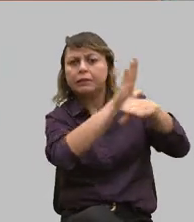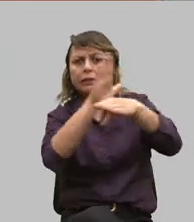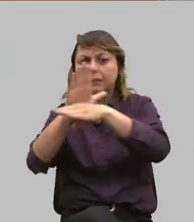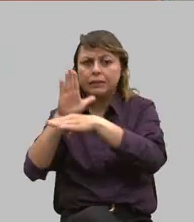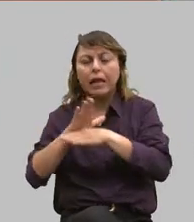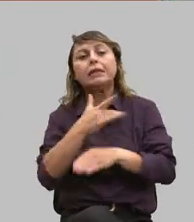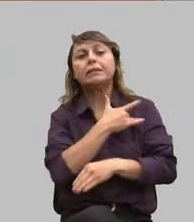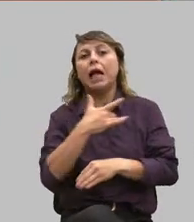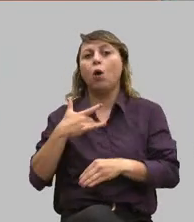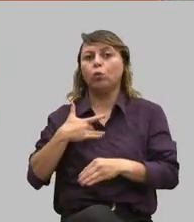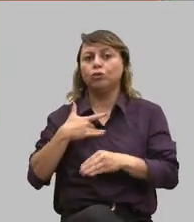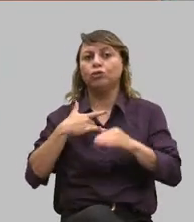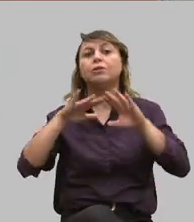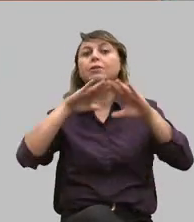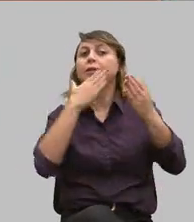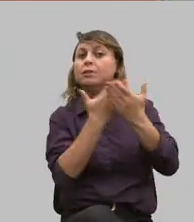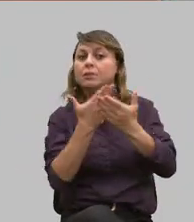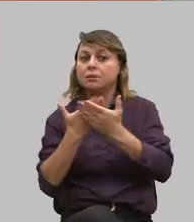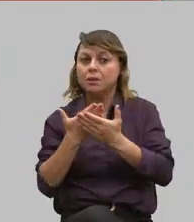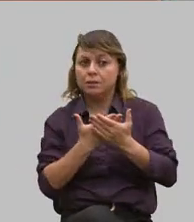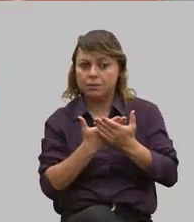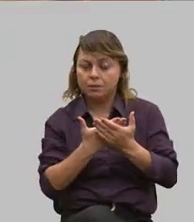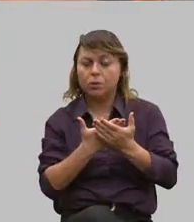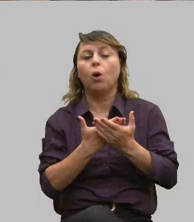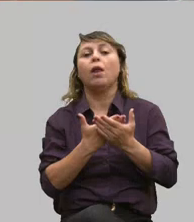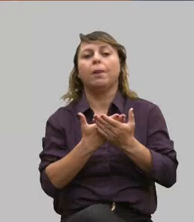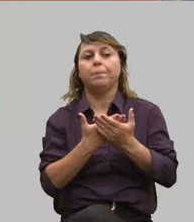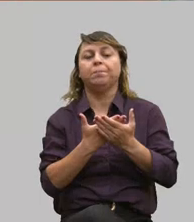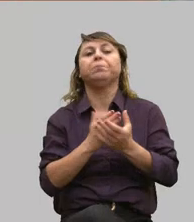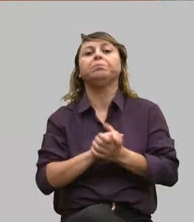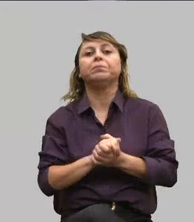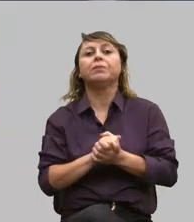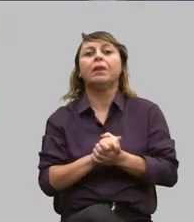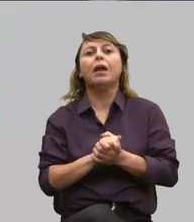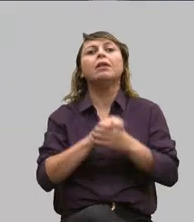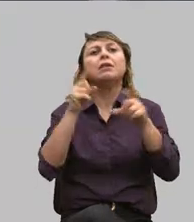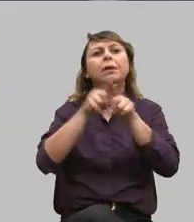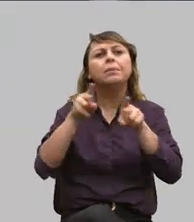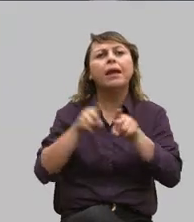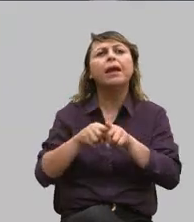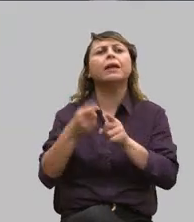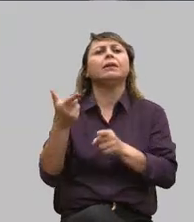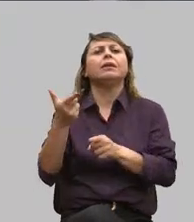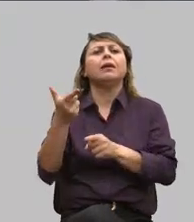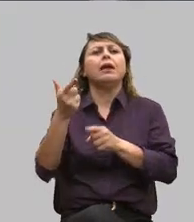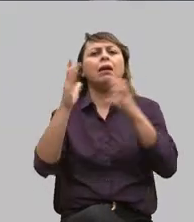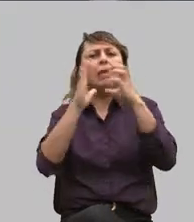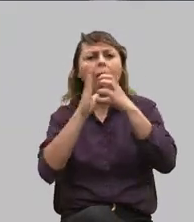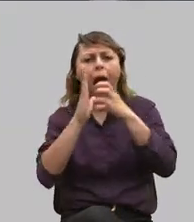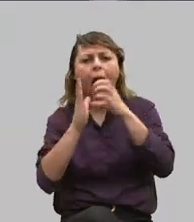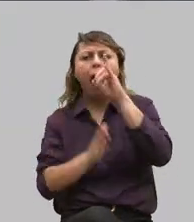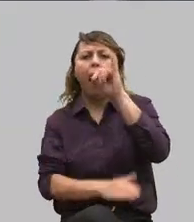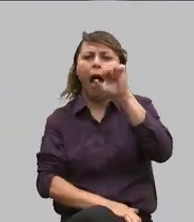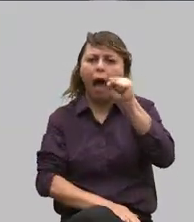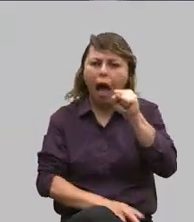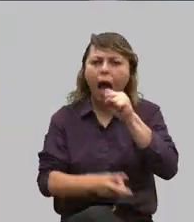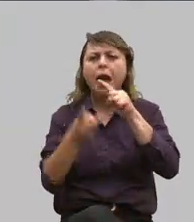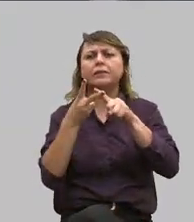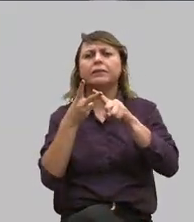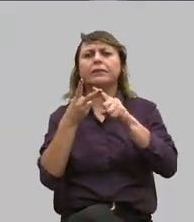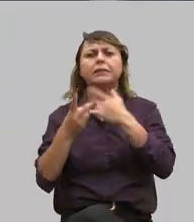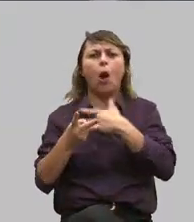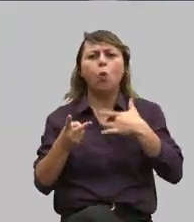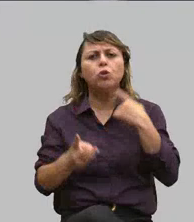escola juntamente com a prevenção às doenças sexualmente transmissíveis a questão da saúde bucal